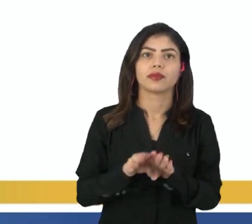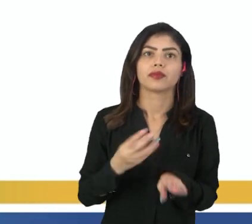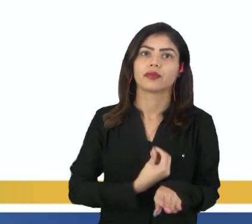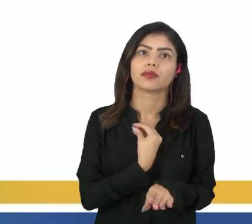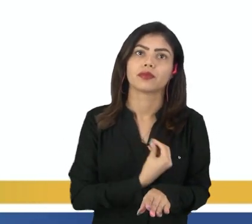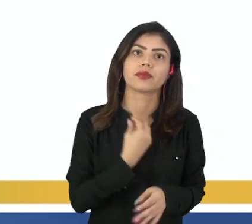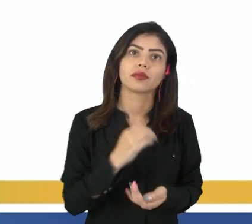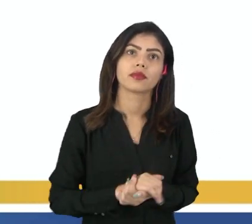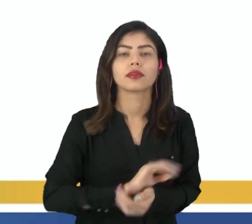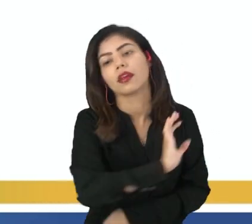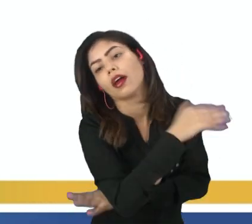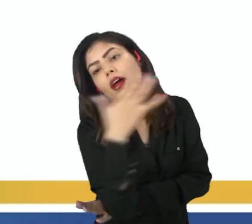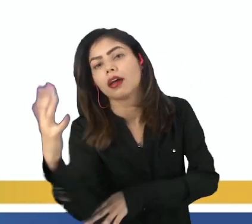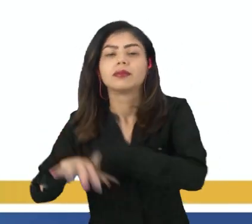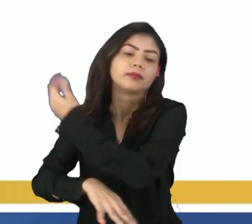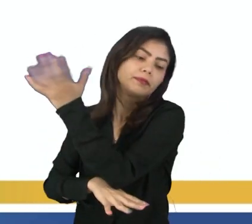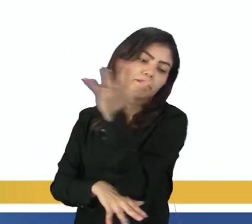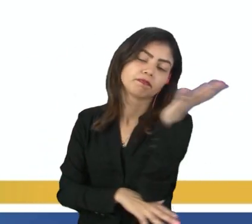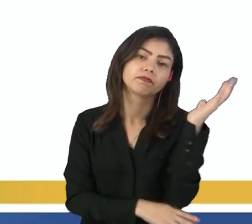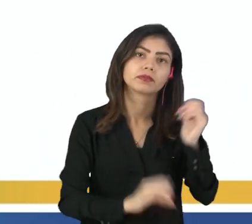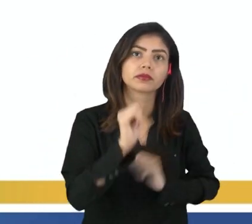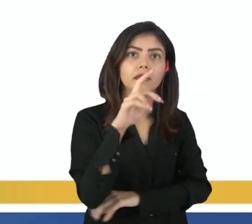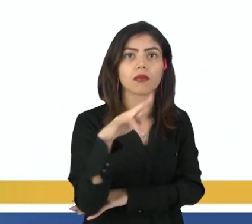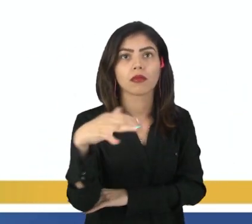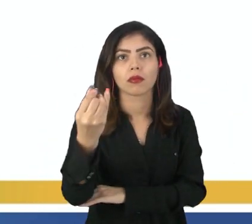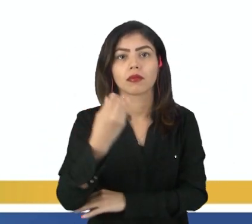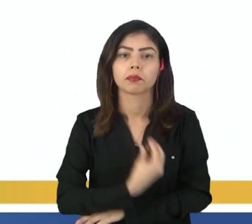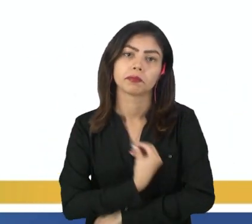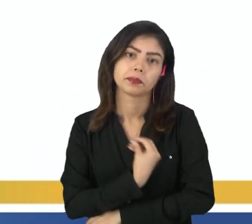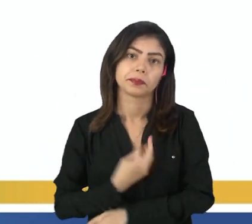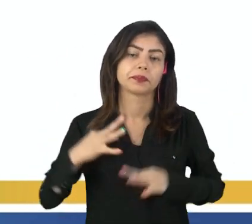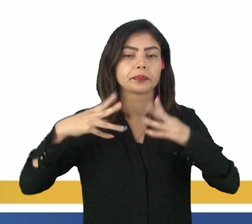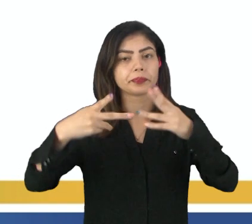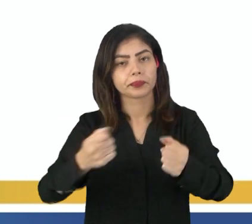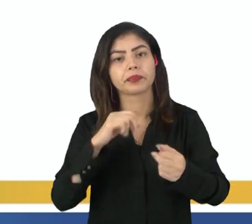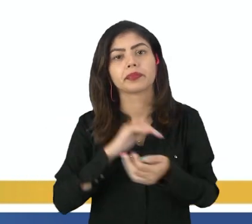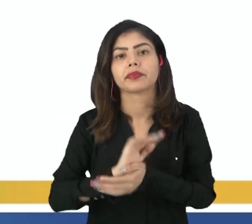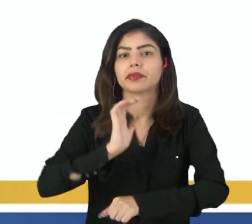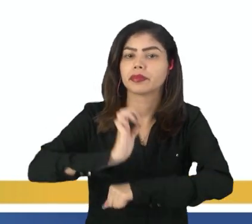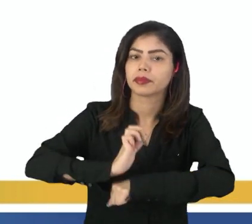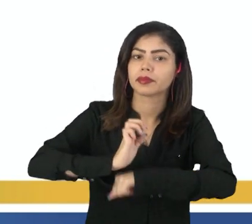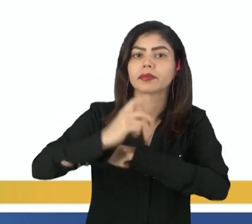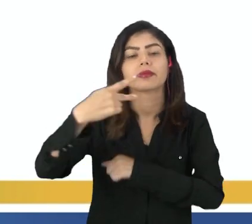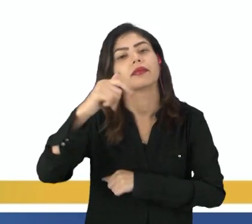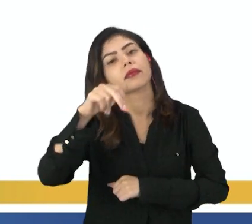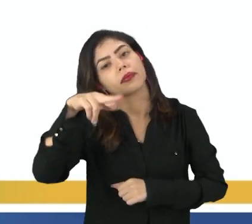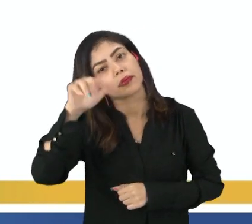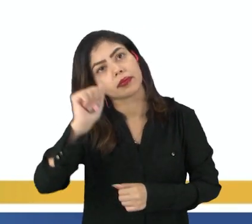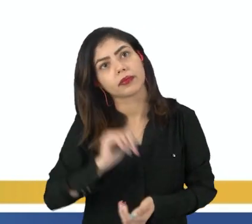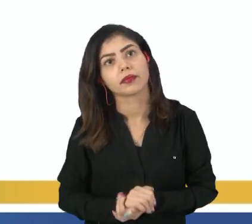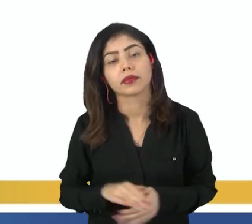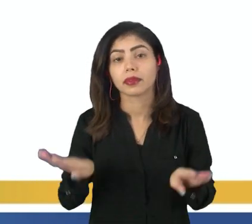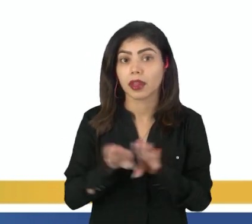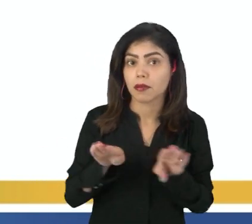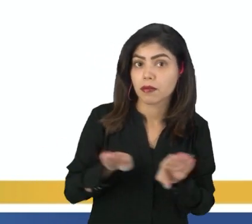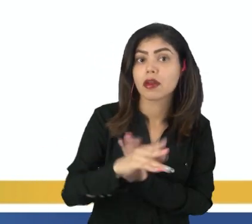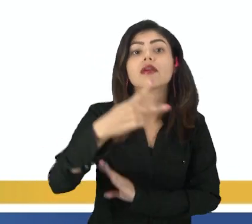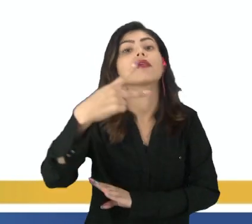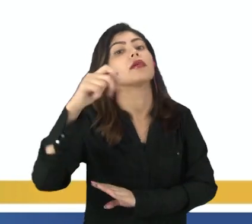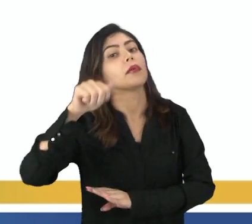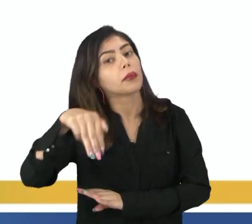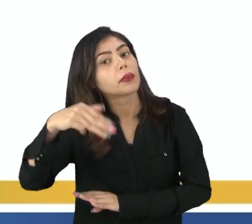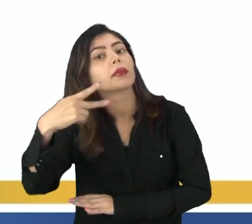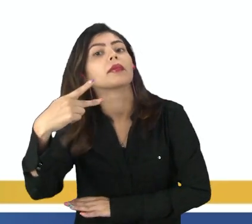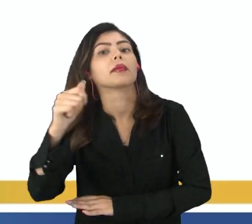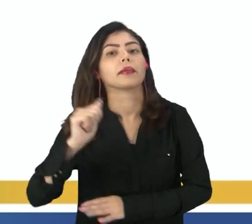a mata das araucárias, olha essa vegetação da araucária muito presente, principalmente no estado do Paraná, e os pampas, que você vai